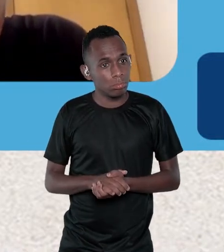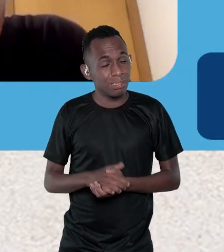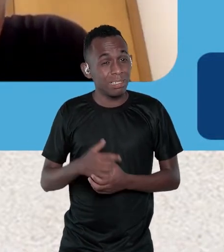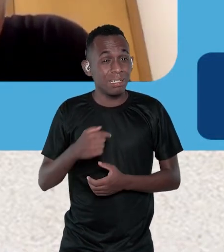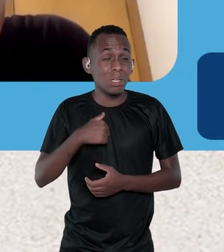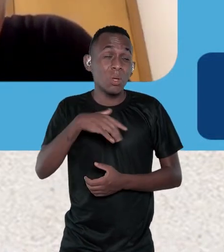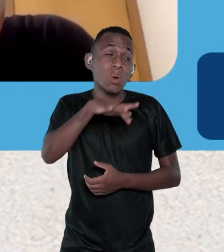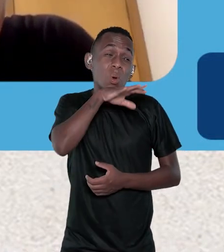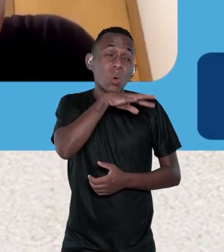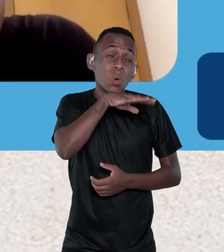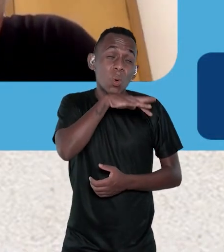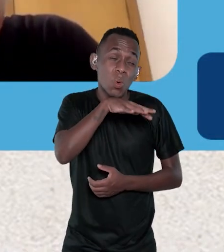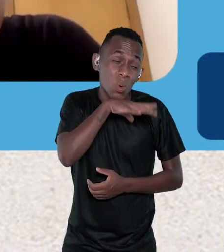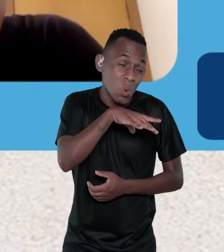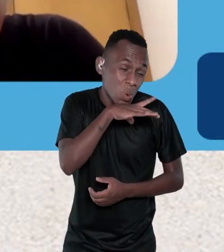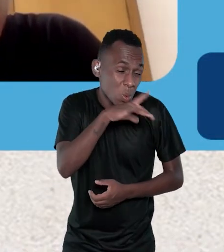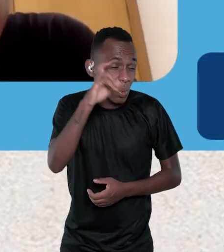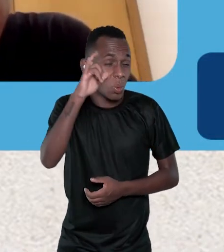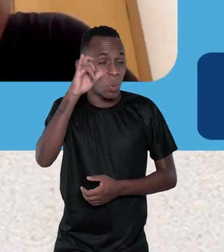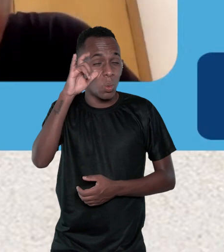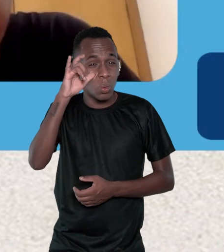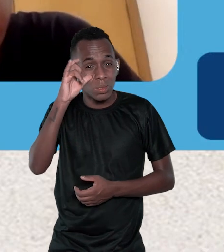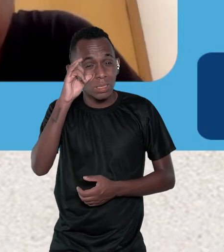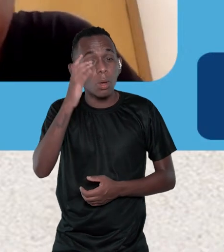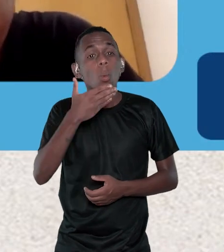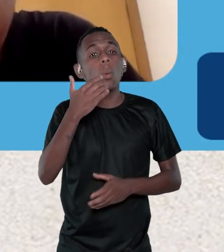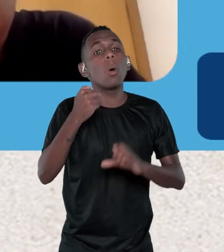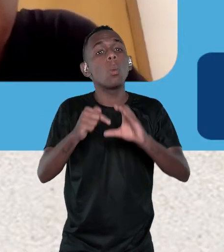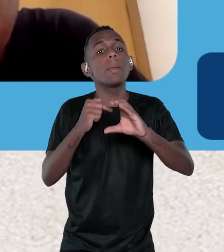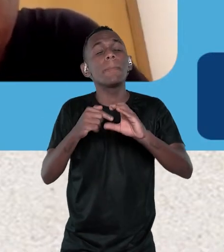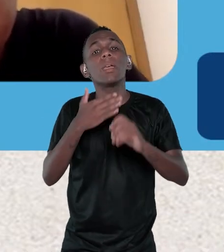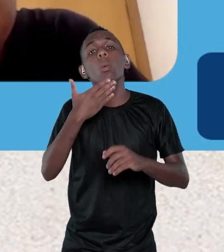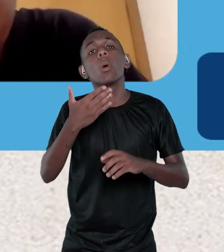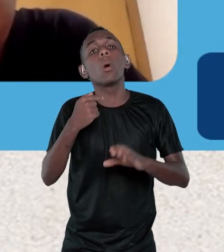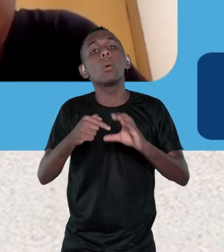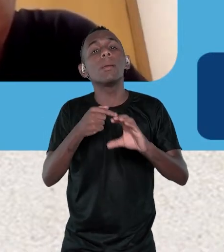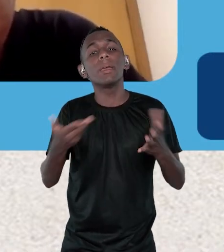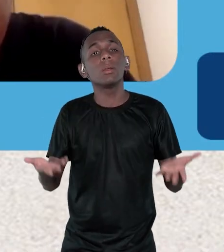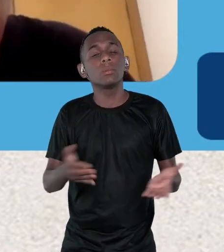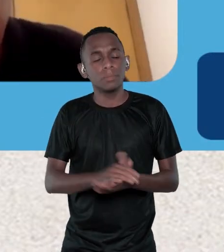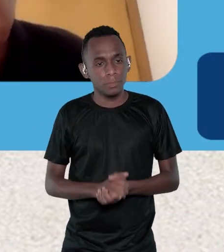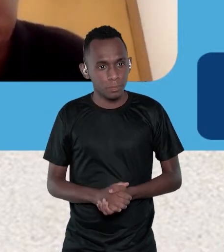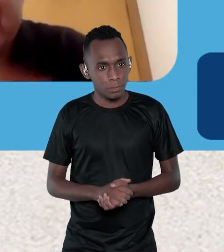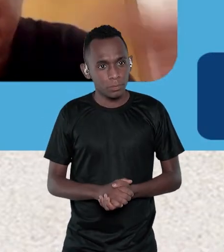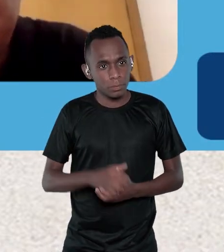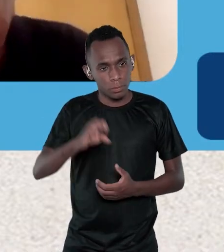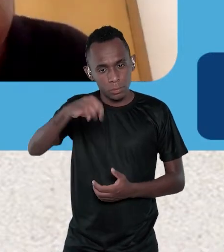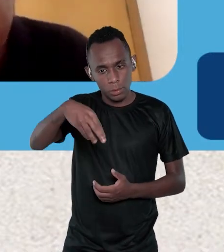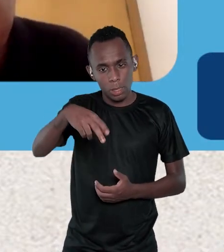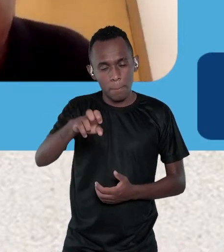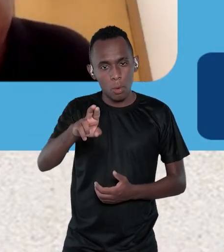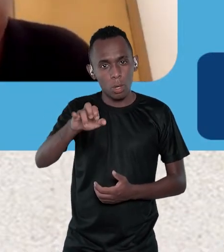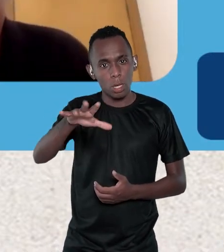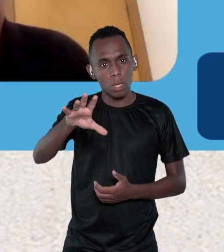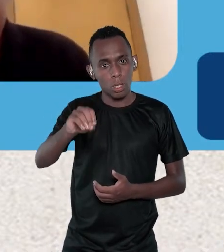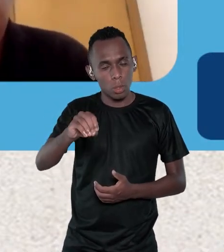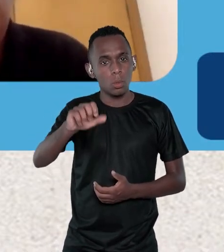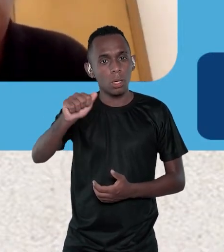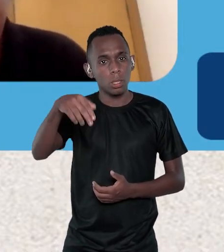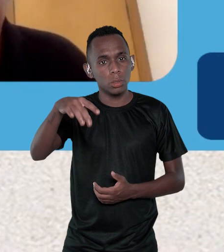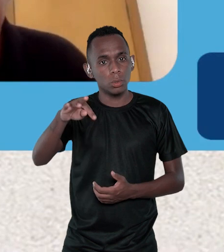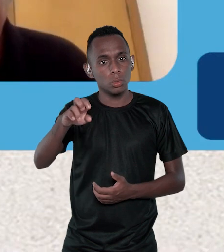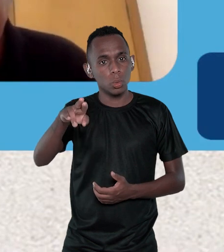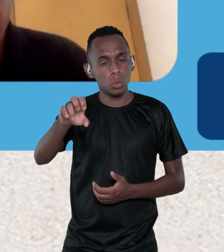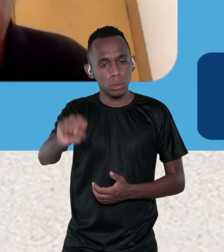com você por lá é interessante. Não, eu sou ruim de Instagram. No e-mail? Qual que é o e-mail, então, que a